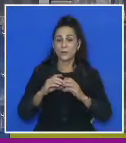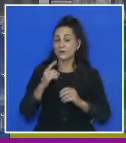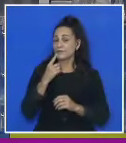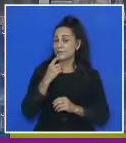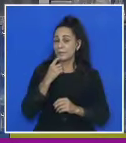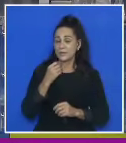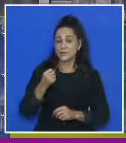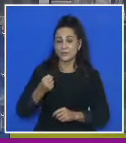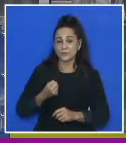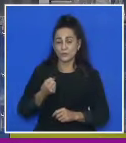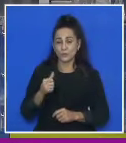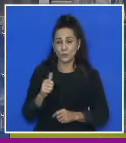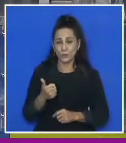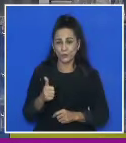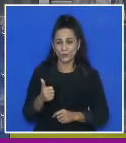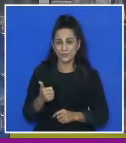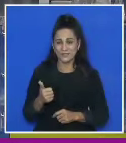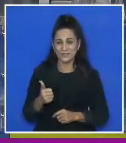Bola vermelha, número 11.